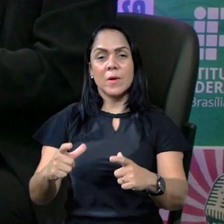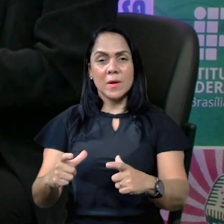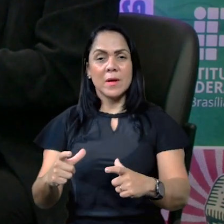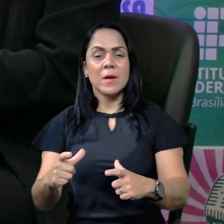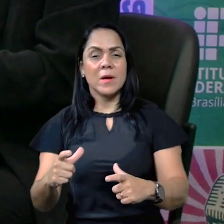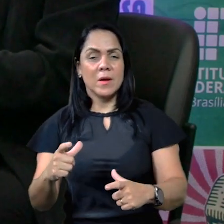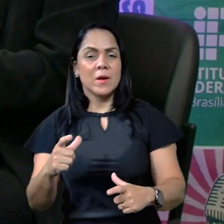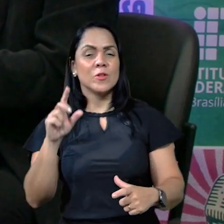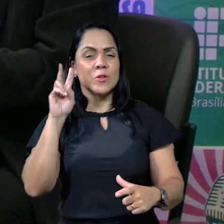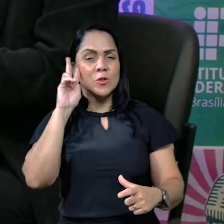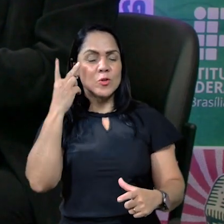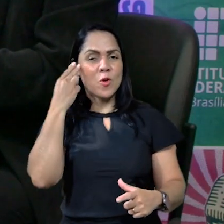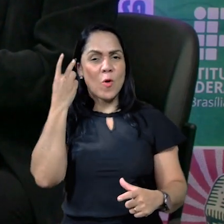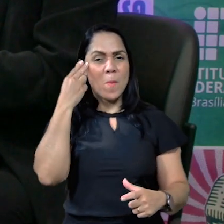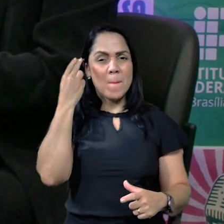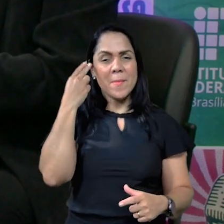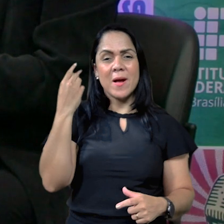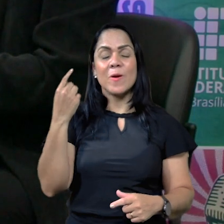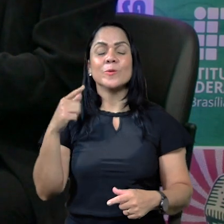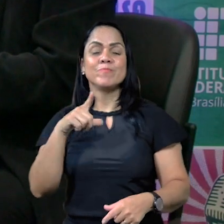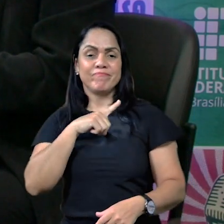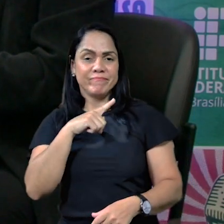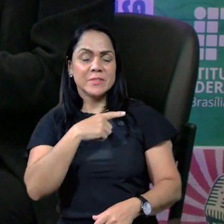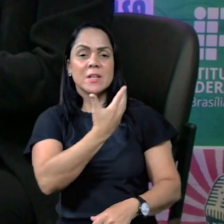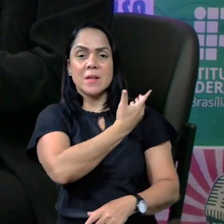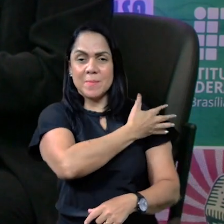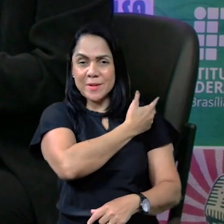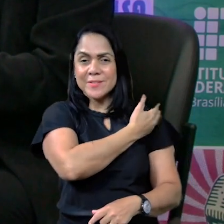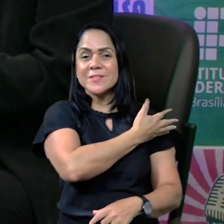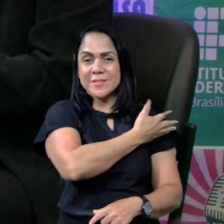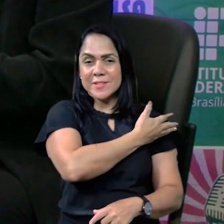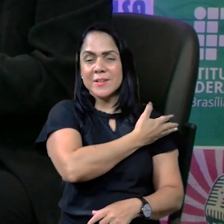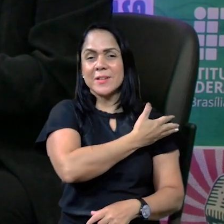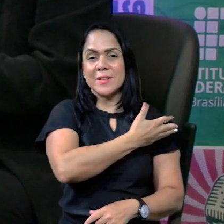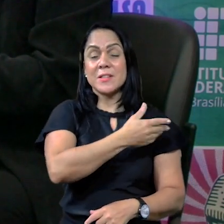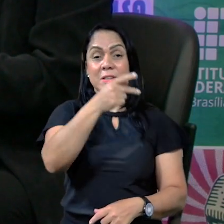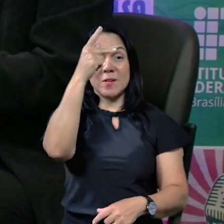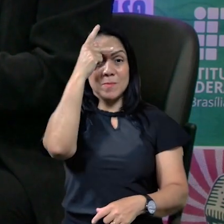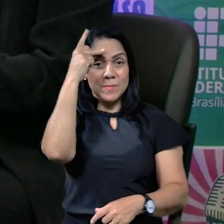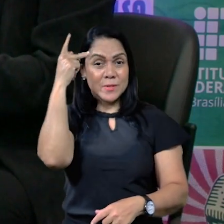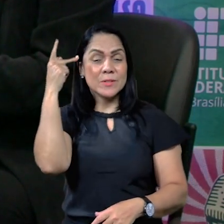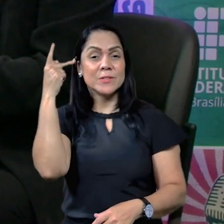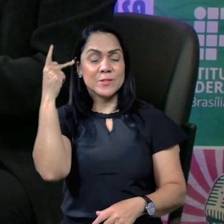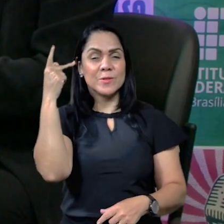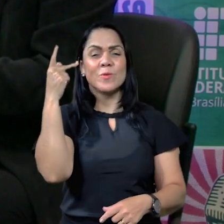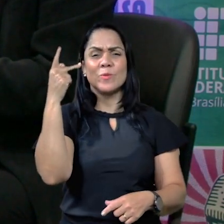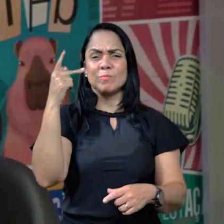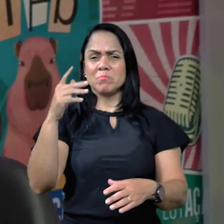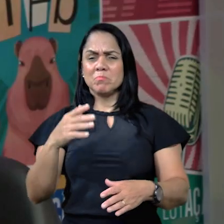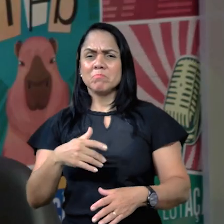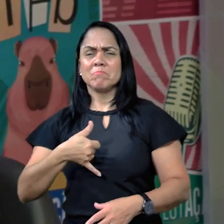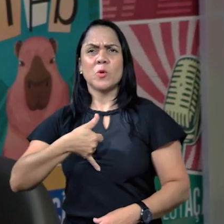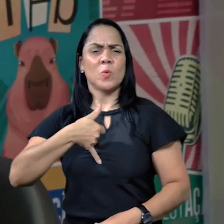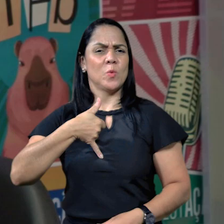algumas violações, alguns preconceitos, e aí tem gente que vai querer retomar, tem muita gente saudosista no mundo,